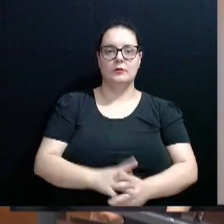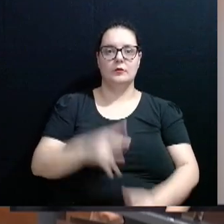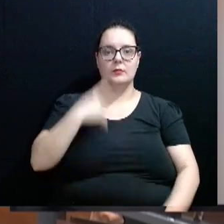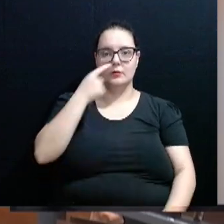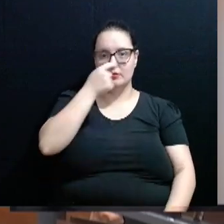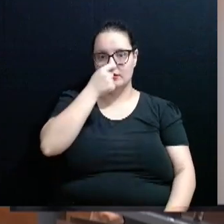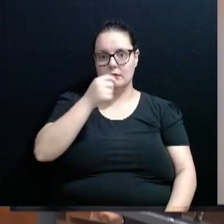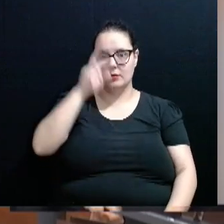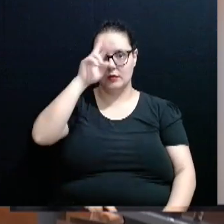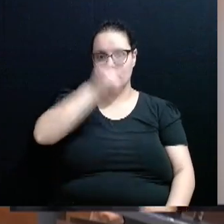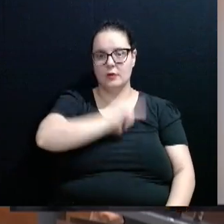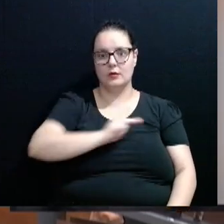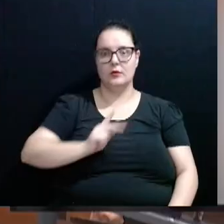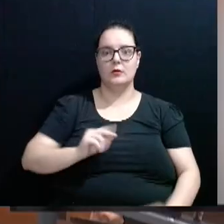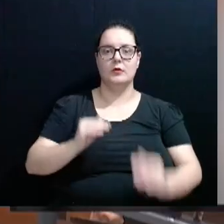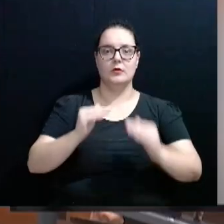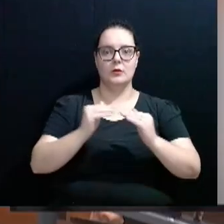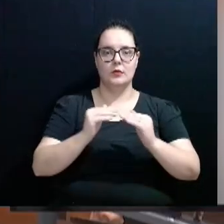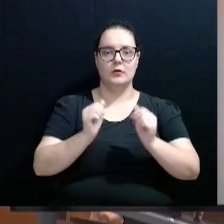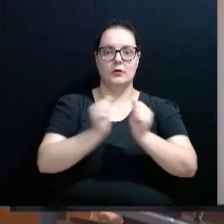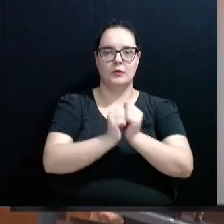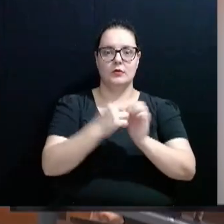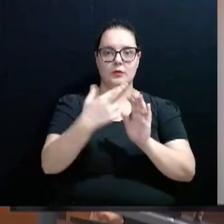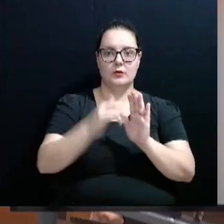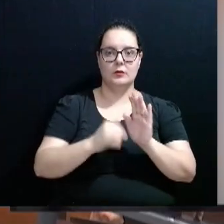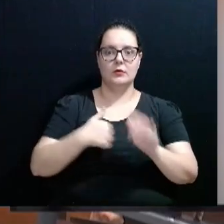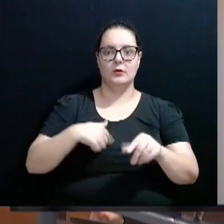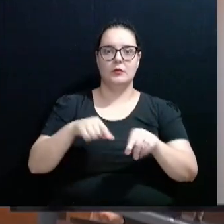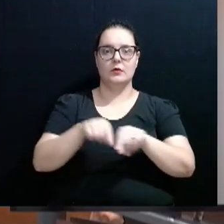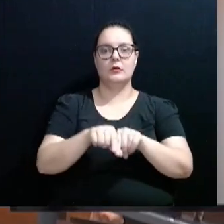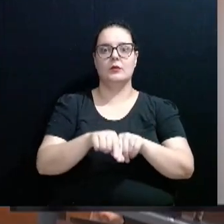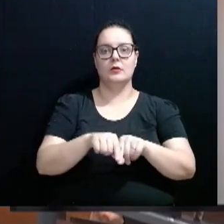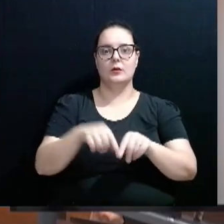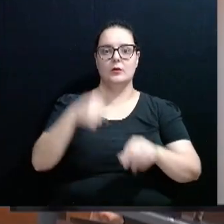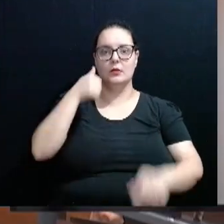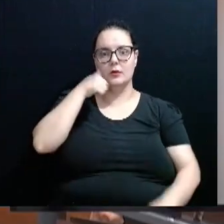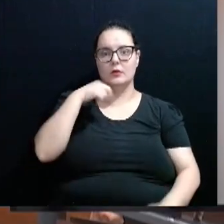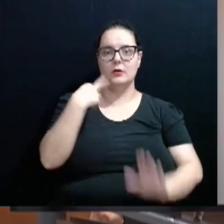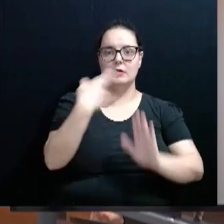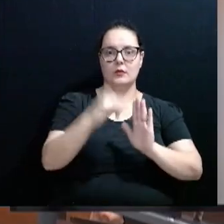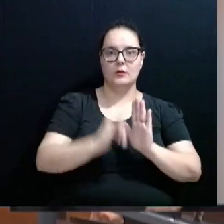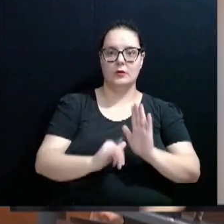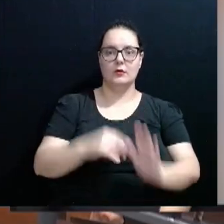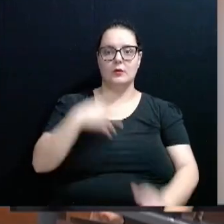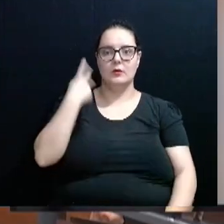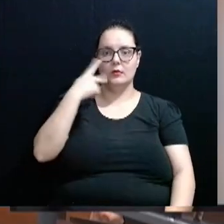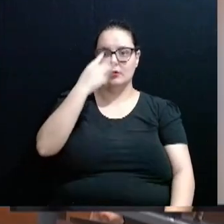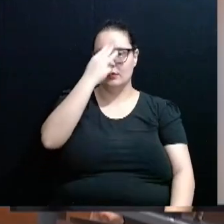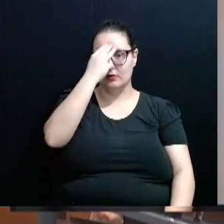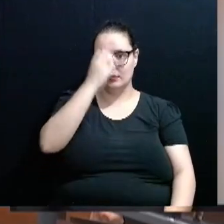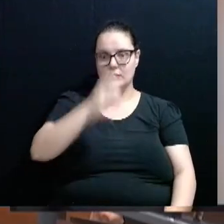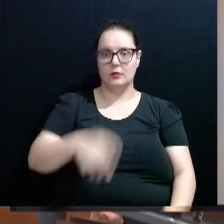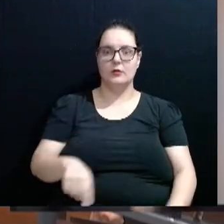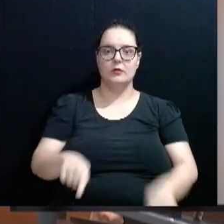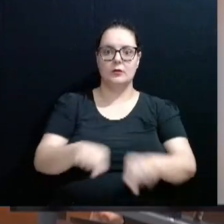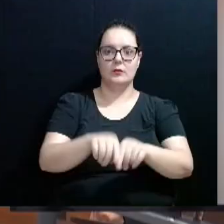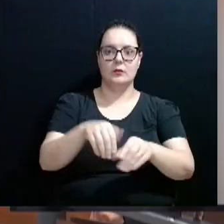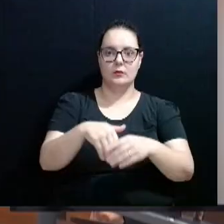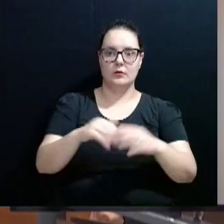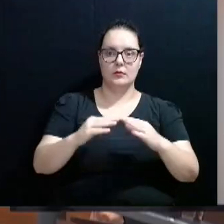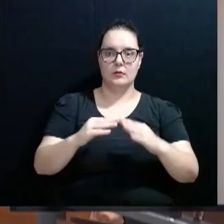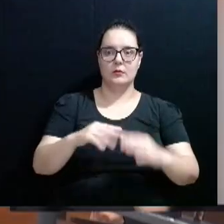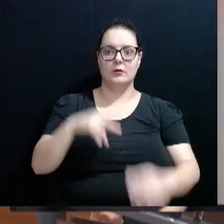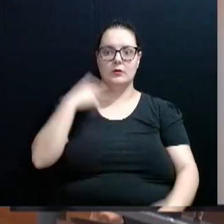também acompanho o voto da relatora. Eu também acompanho a relatora. Vereador Wagner Romão. Favorável, presidente. Vereador